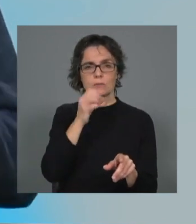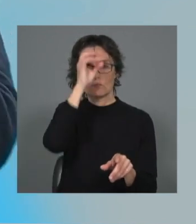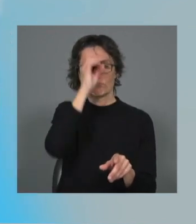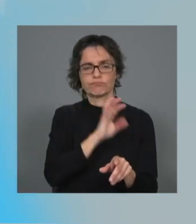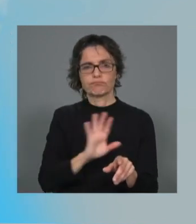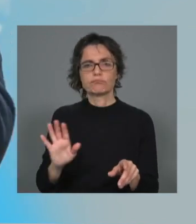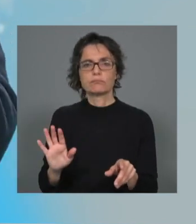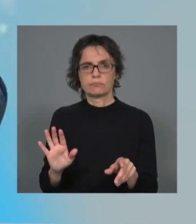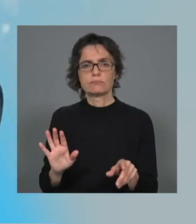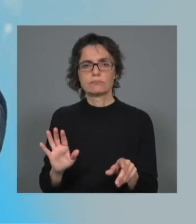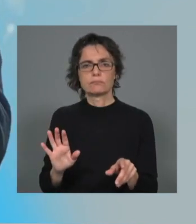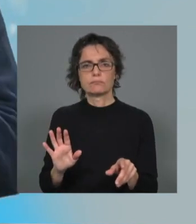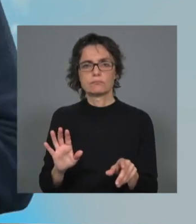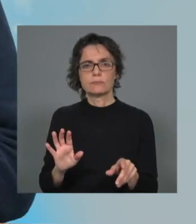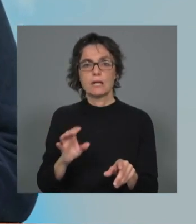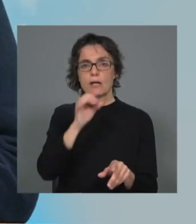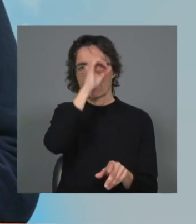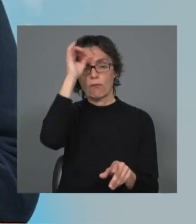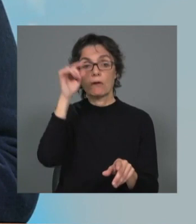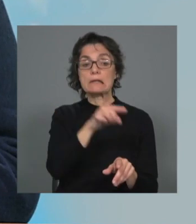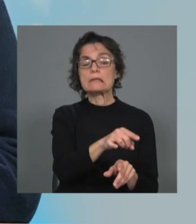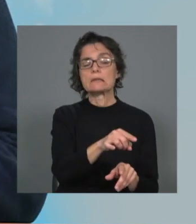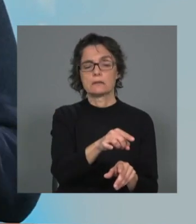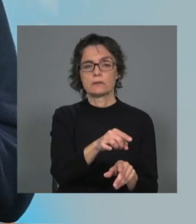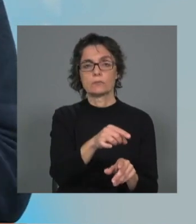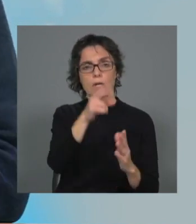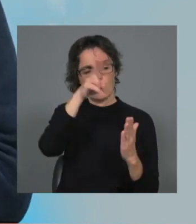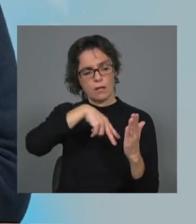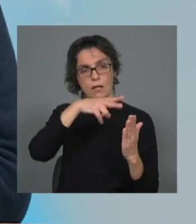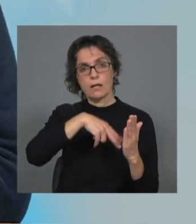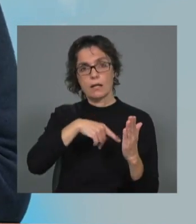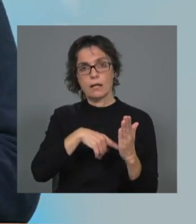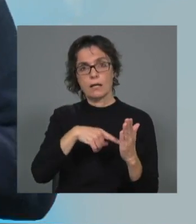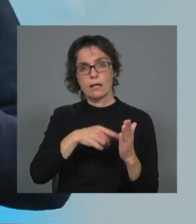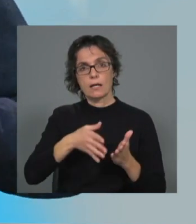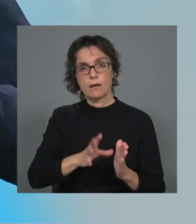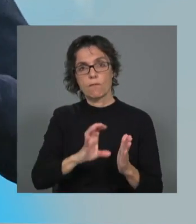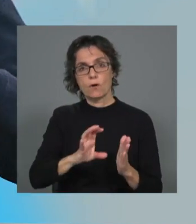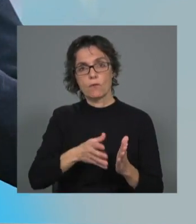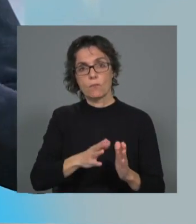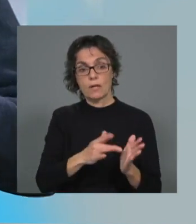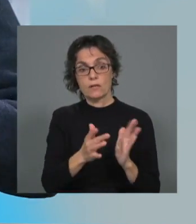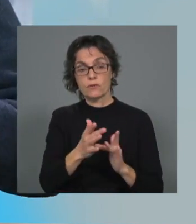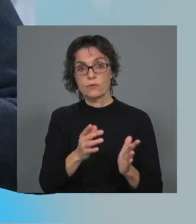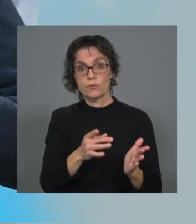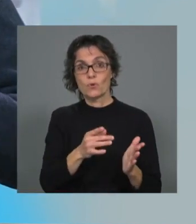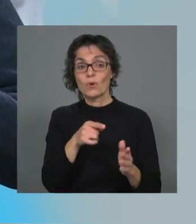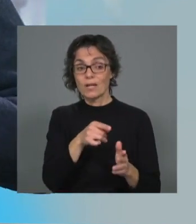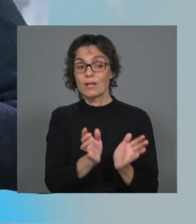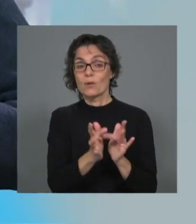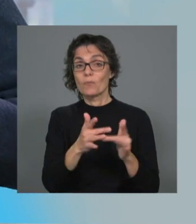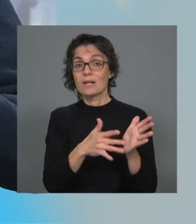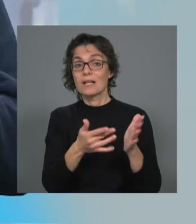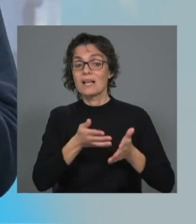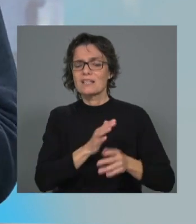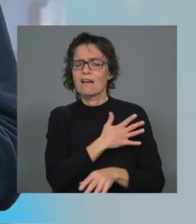a releitura do próprio nascimento de Jesus enquanto aquele frágil